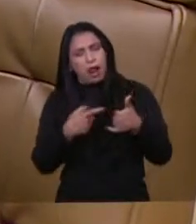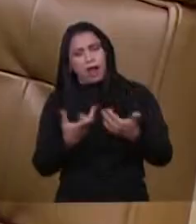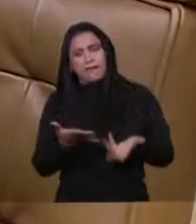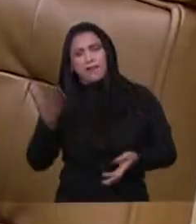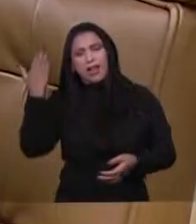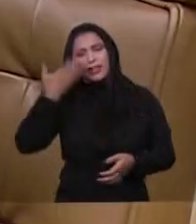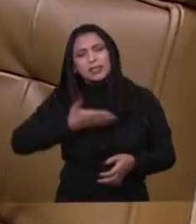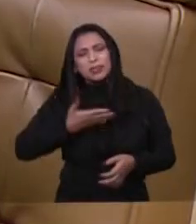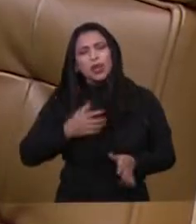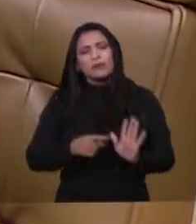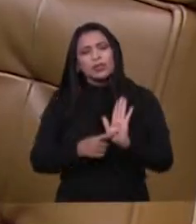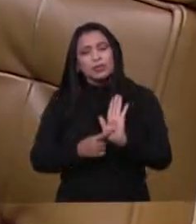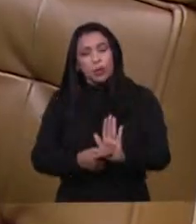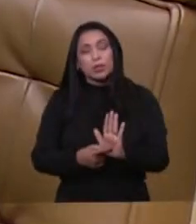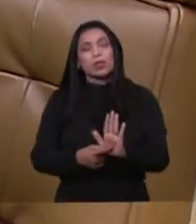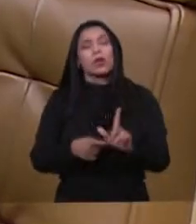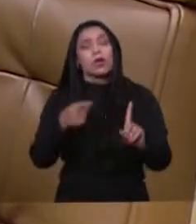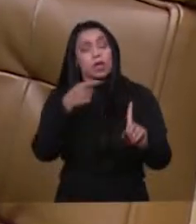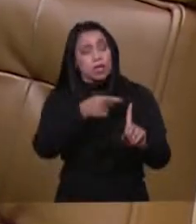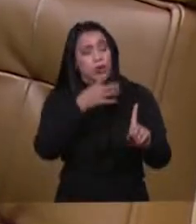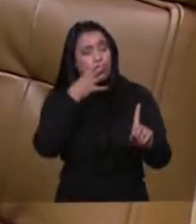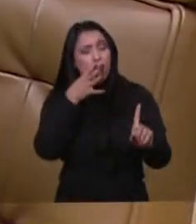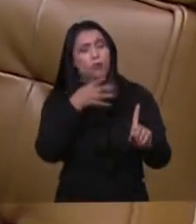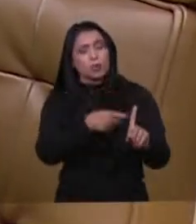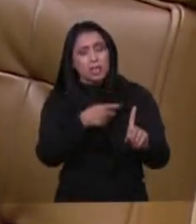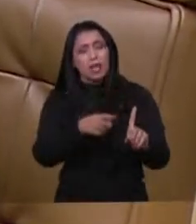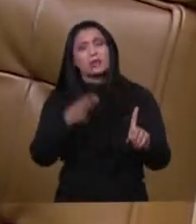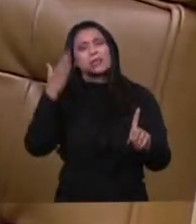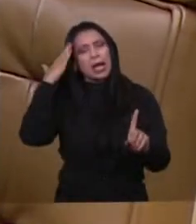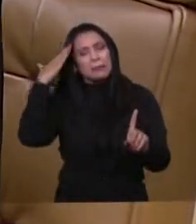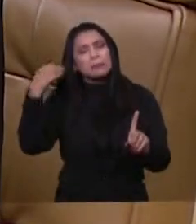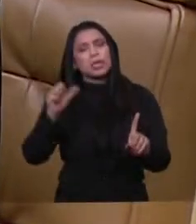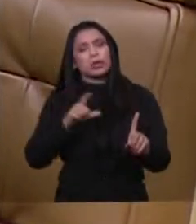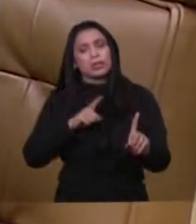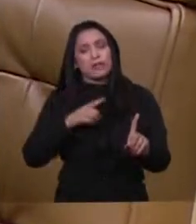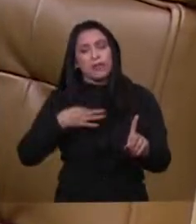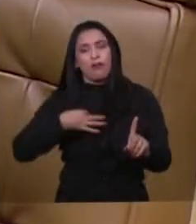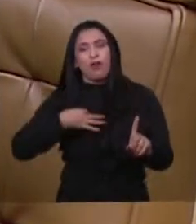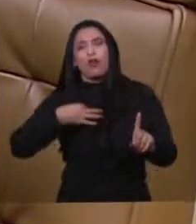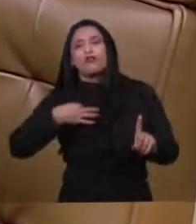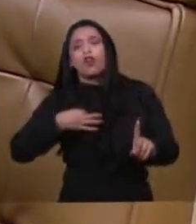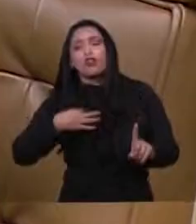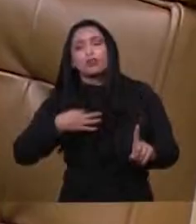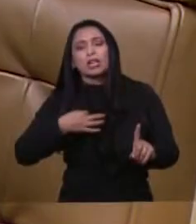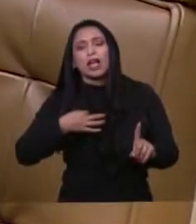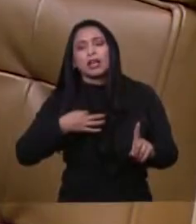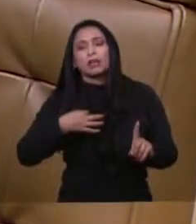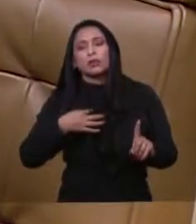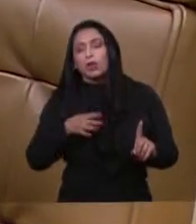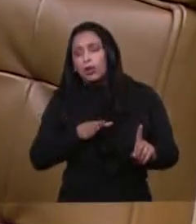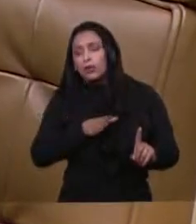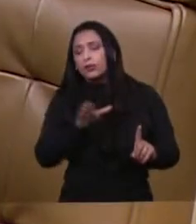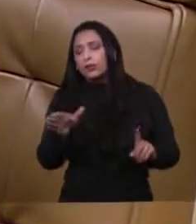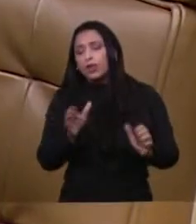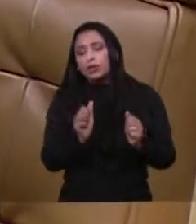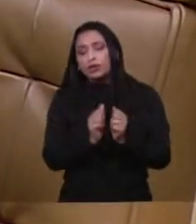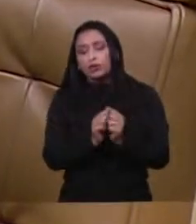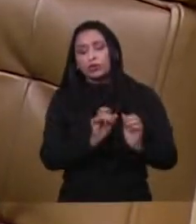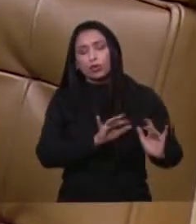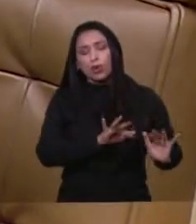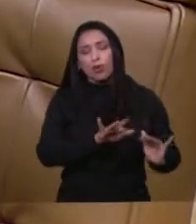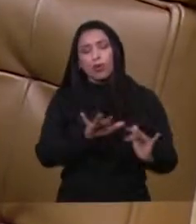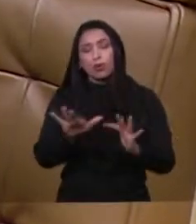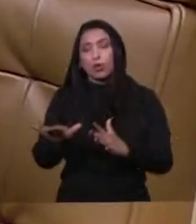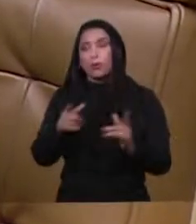pleno conhecimento de seus atos e aderiu, de forma voluntária, às finalidades comuns do grupo, atuar